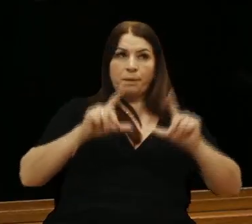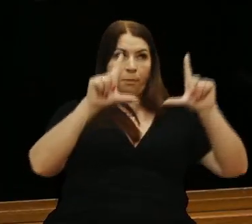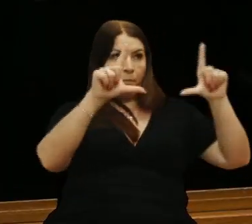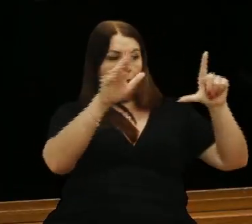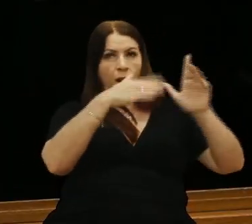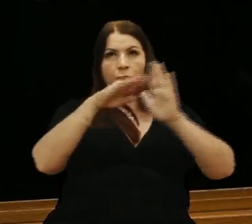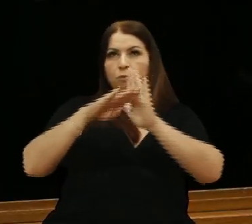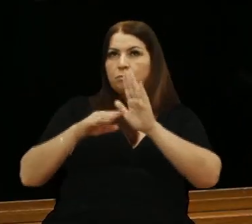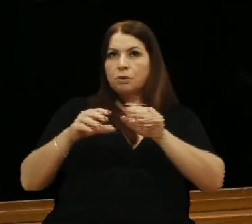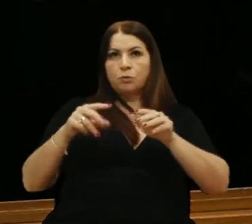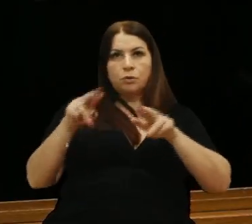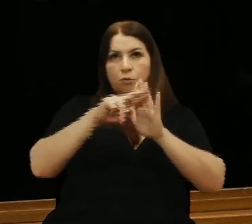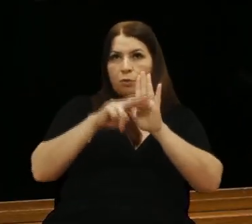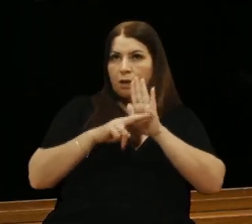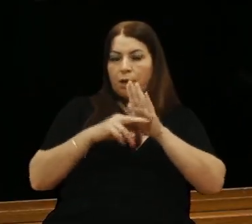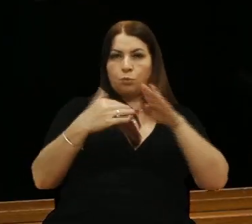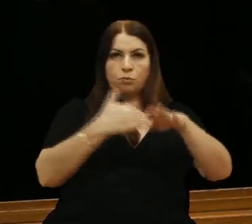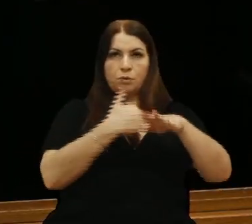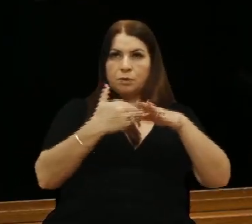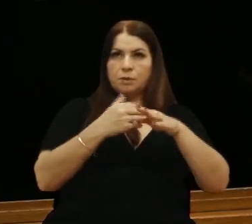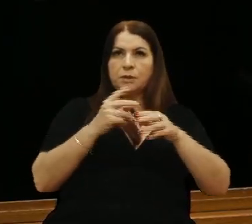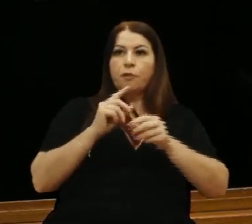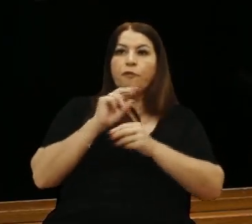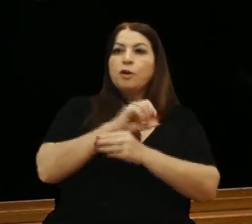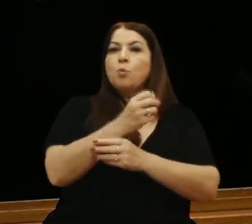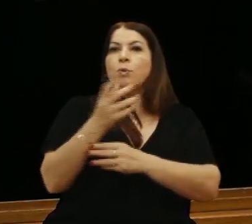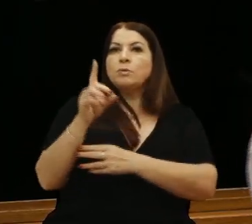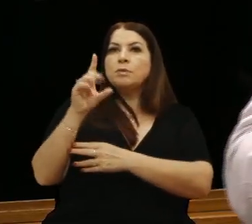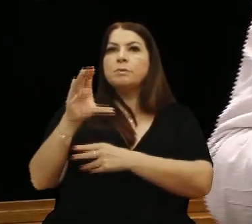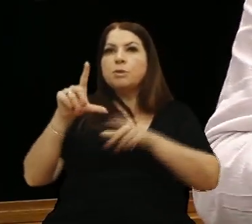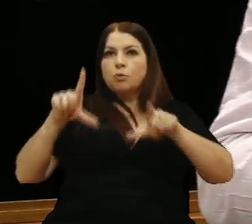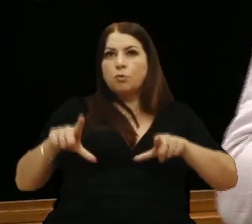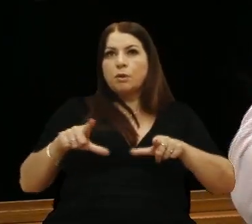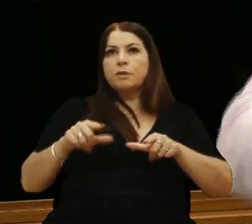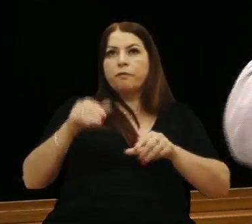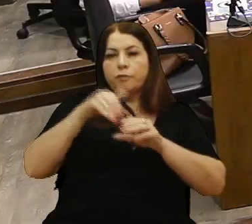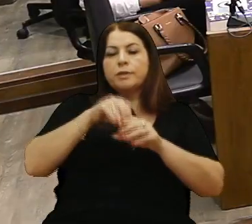regro o trânsito e também não meço os decibéis dos locais. Muito obrigado. Vou votar sim.